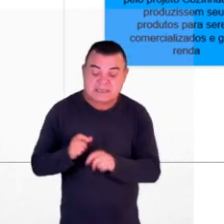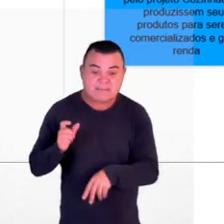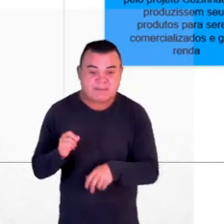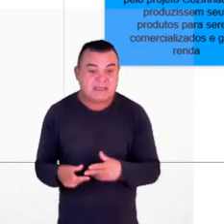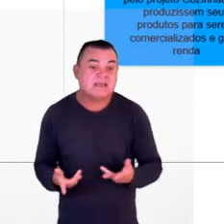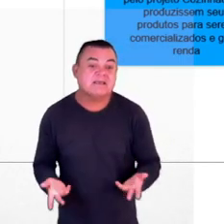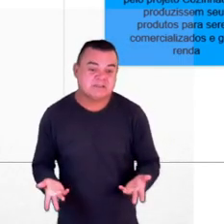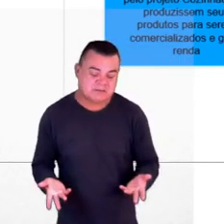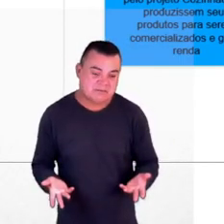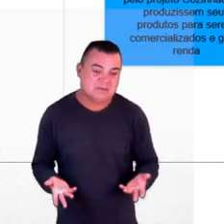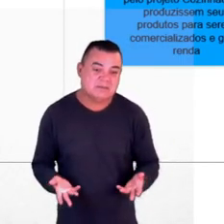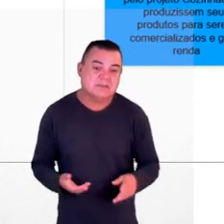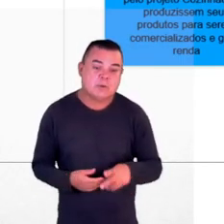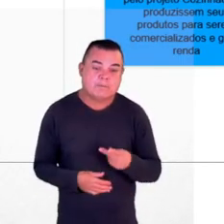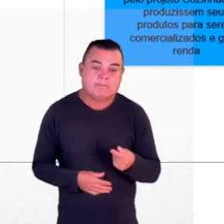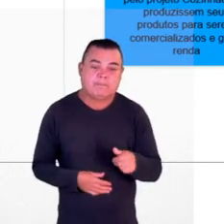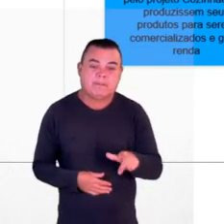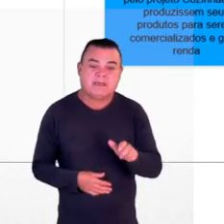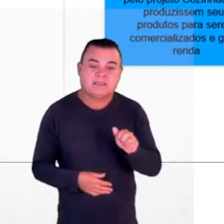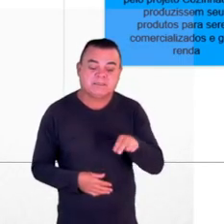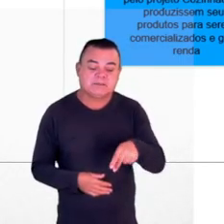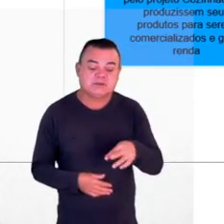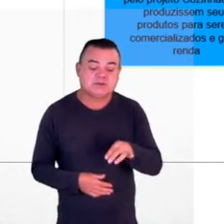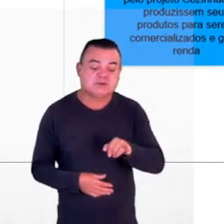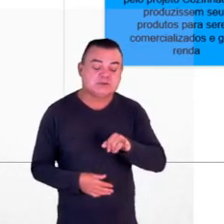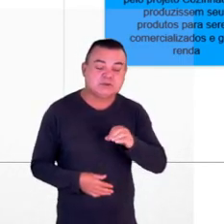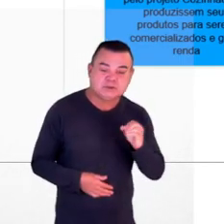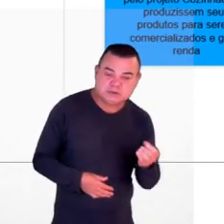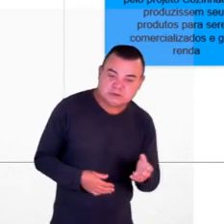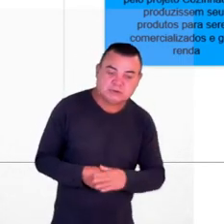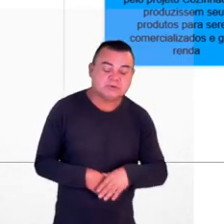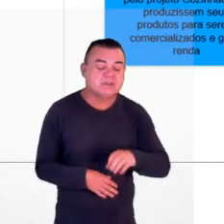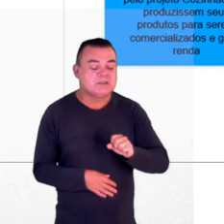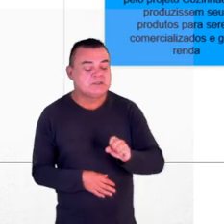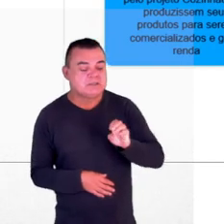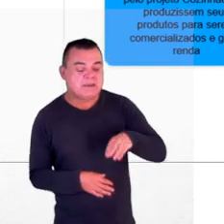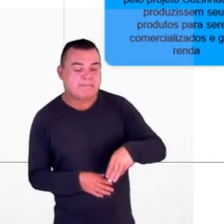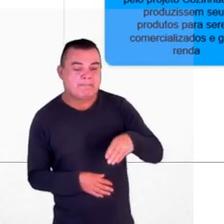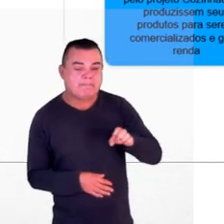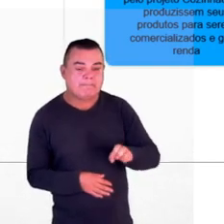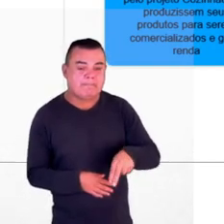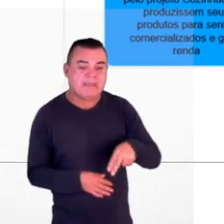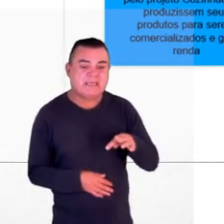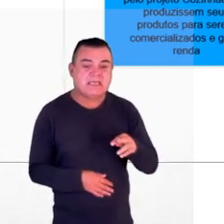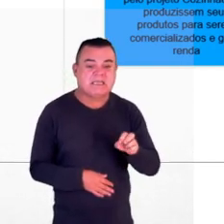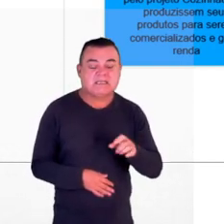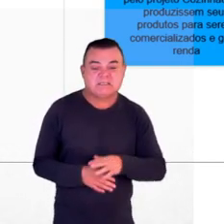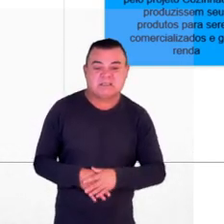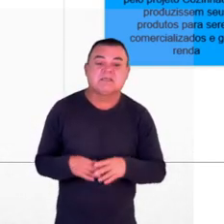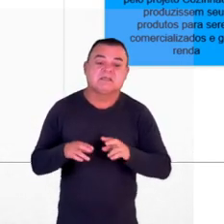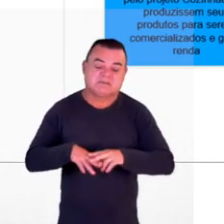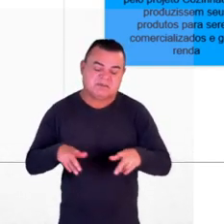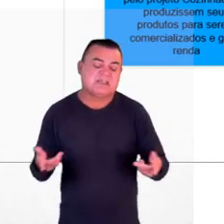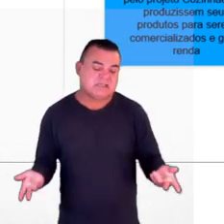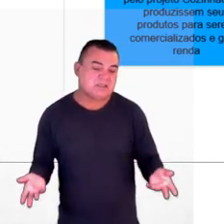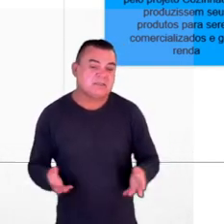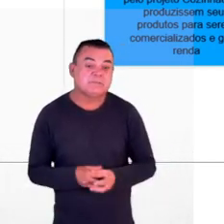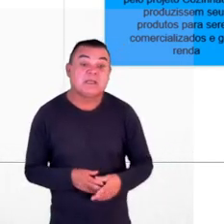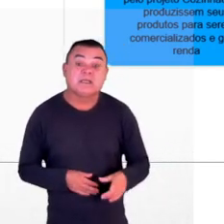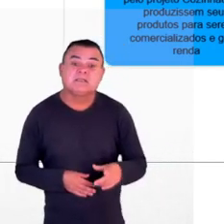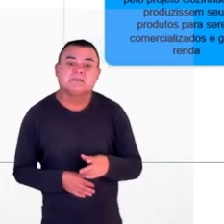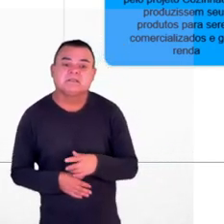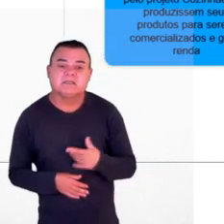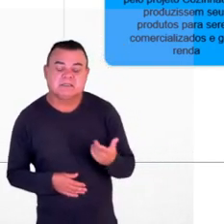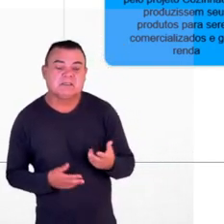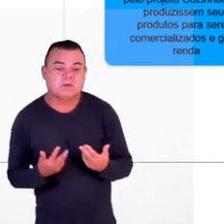também eh representante das é do conia né falou